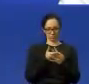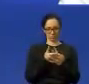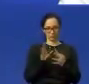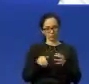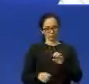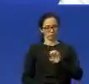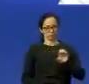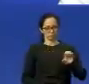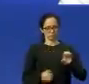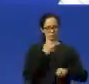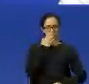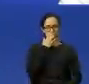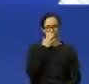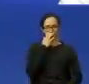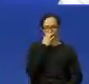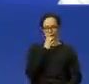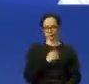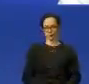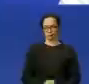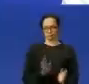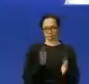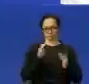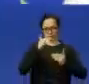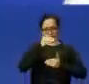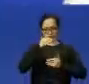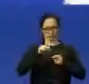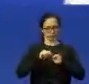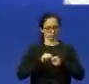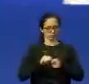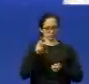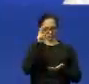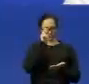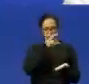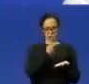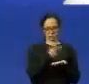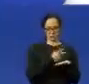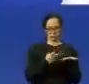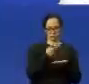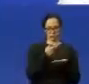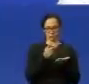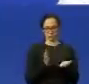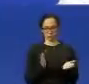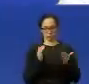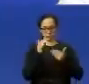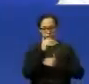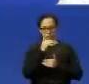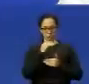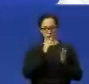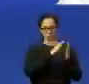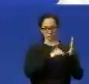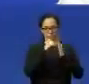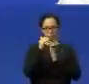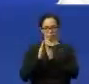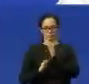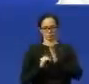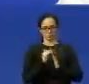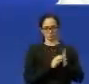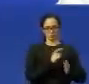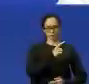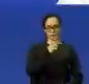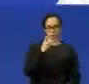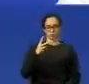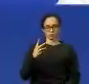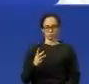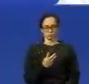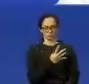da logomarca. Assim, nesse caso, nós teríamos 4 regiões para serem pintadas. Para a primeira cor a